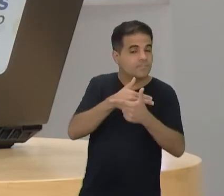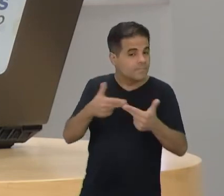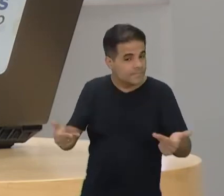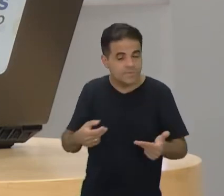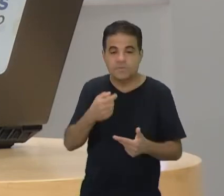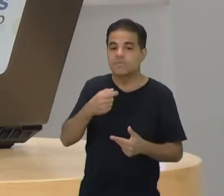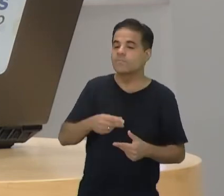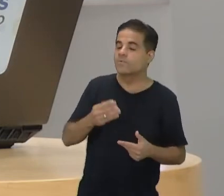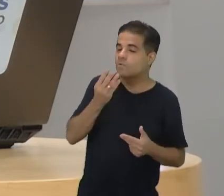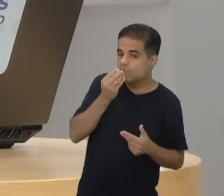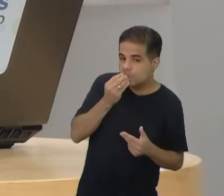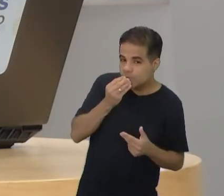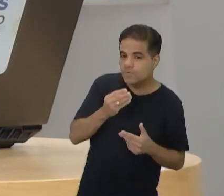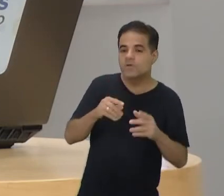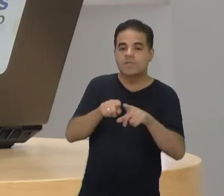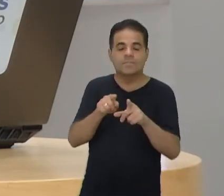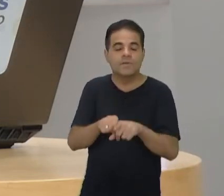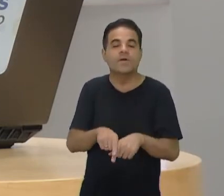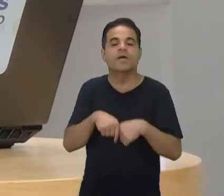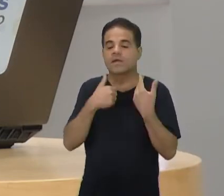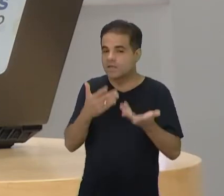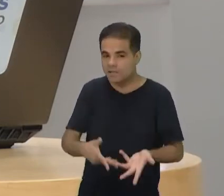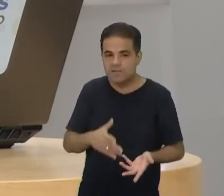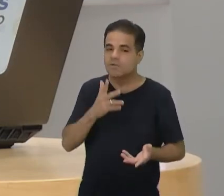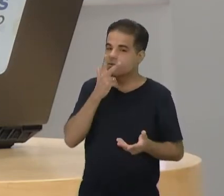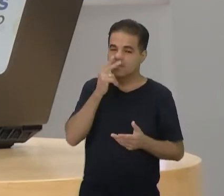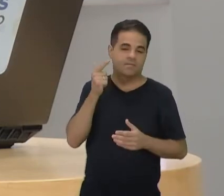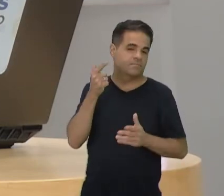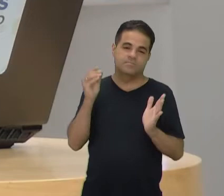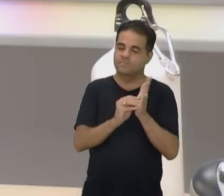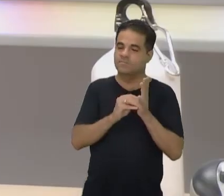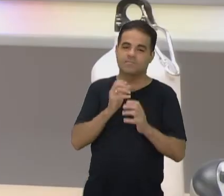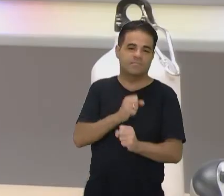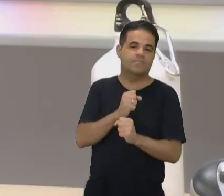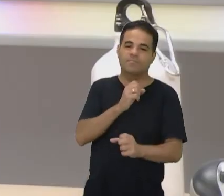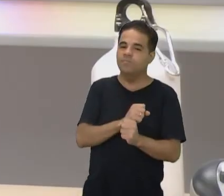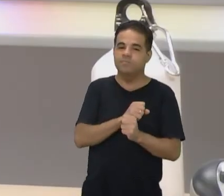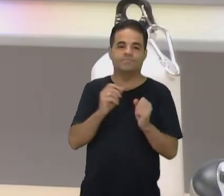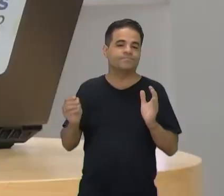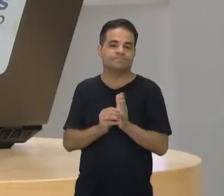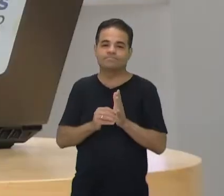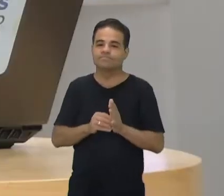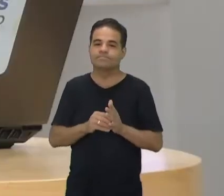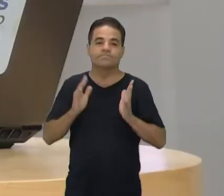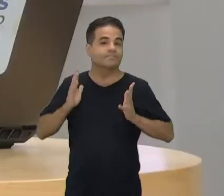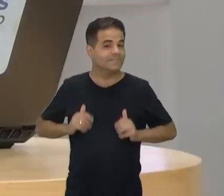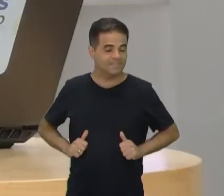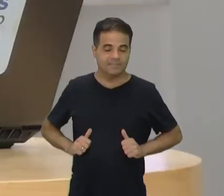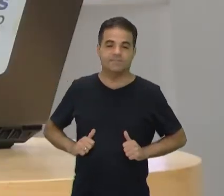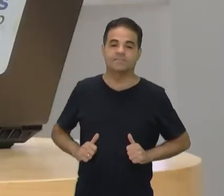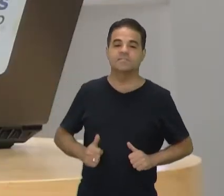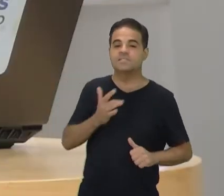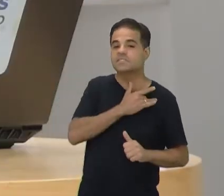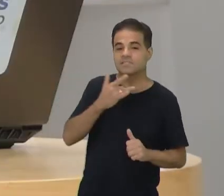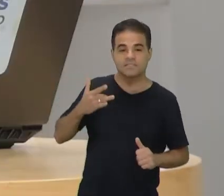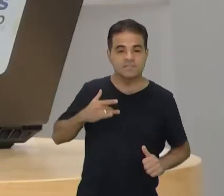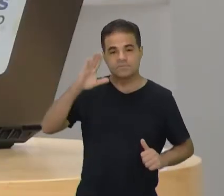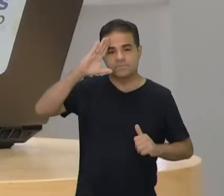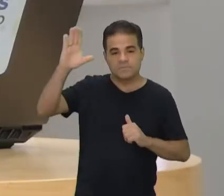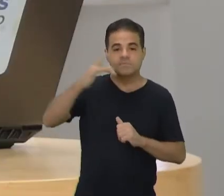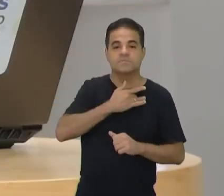ou uma chupeta a mais, talvez não esteja aí nem computada. Não esteja computada. Porque a higiene e saúde, eu pensei